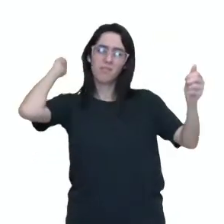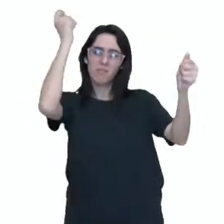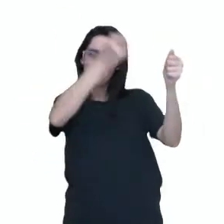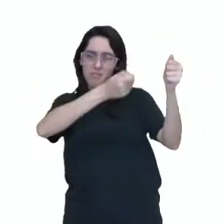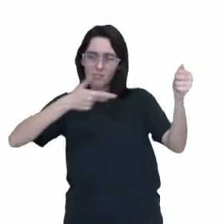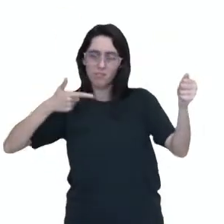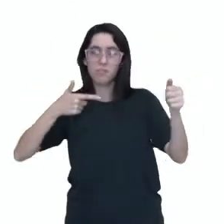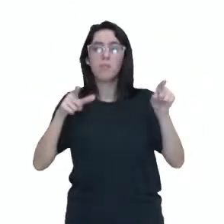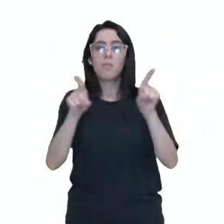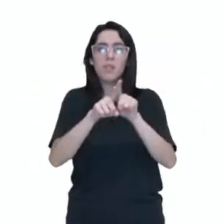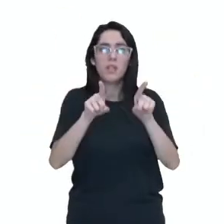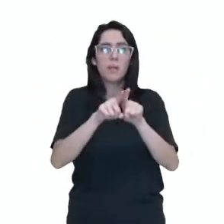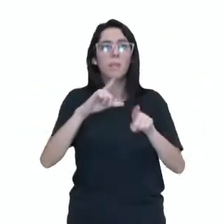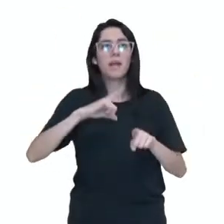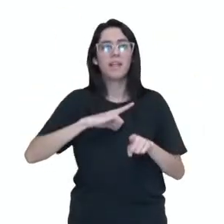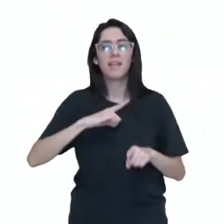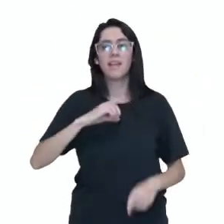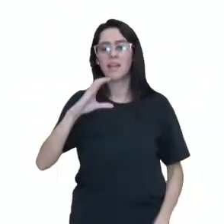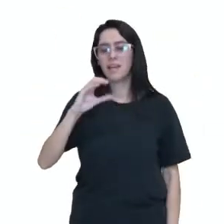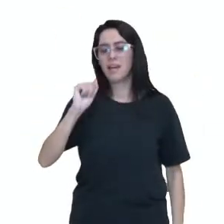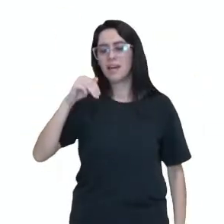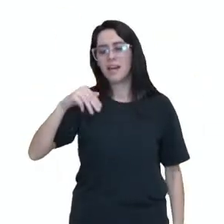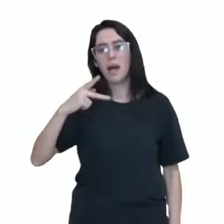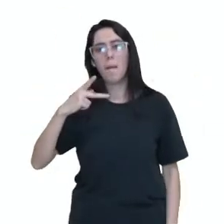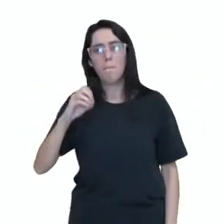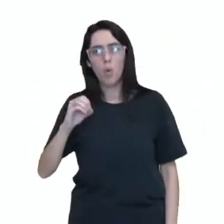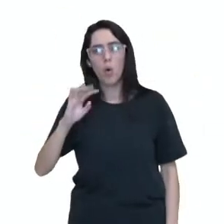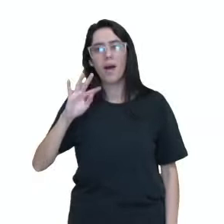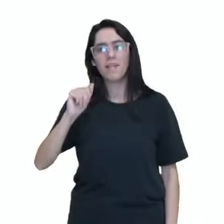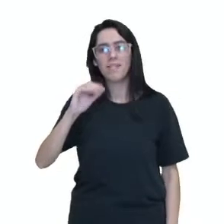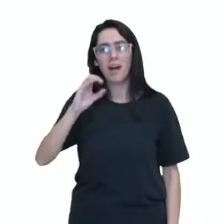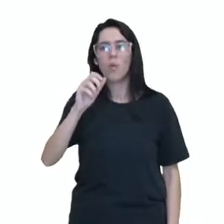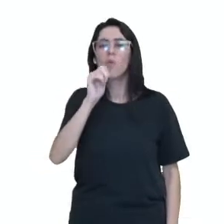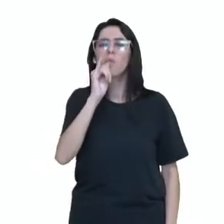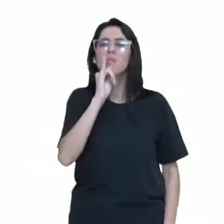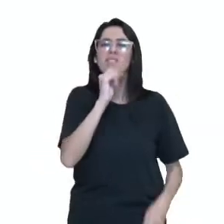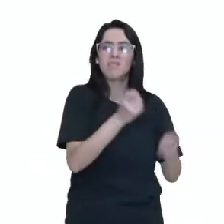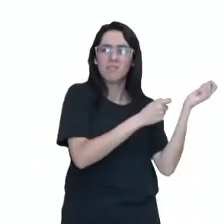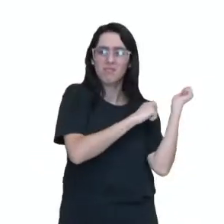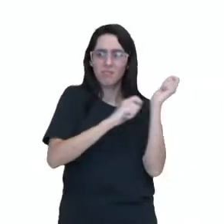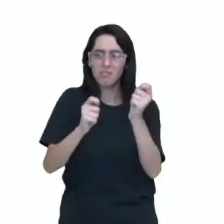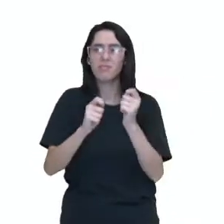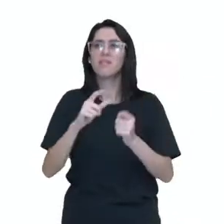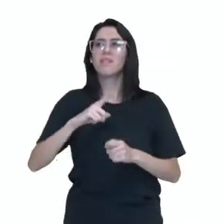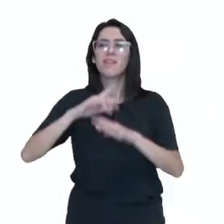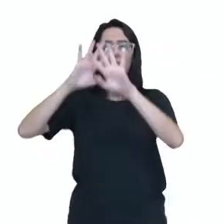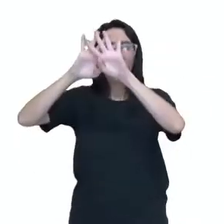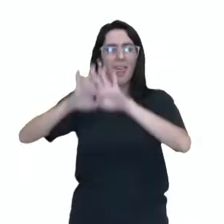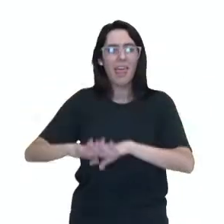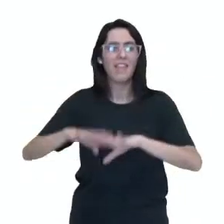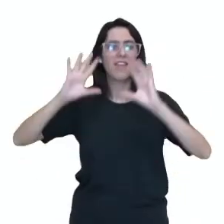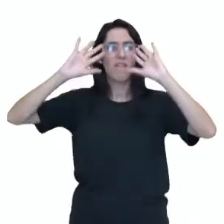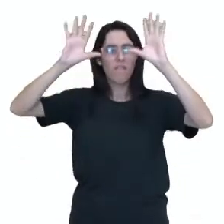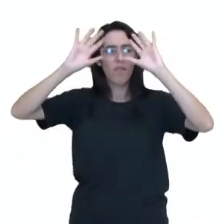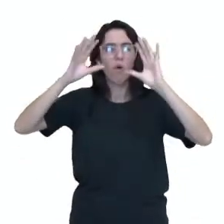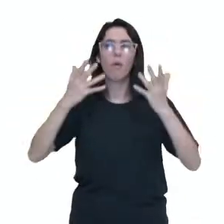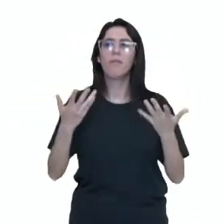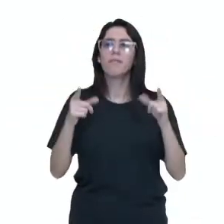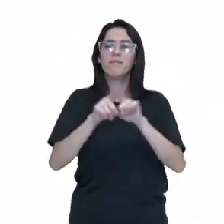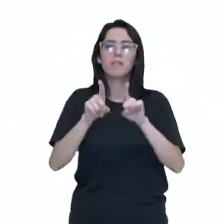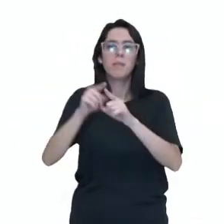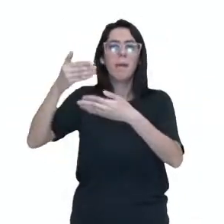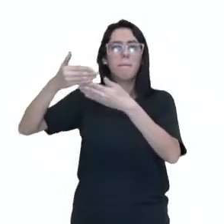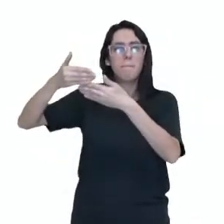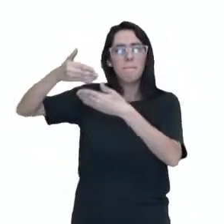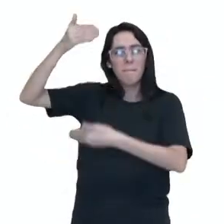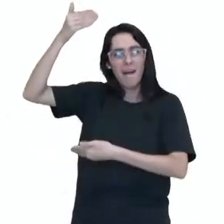esportes de campo e de taco, como o beisebol, os esportes de rede, como o voleibol, os esportes de parede,